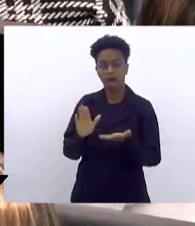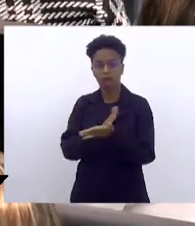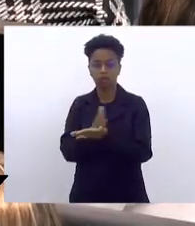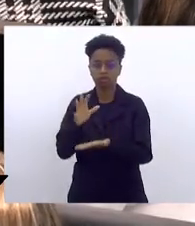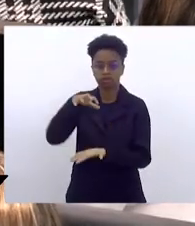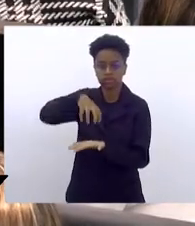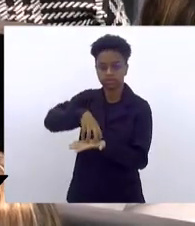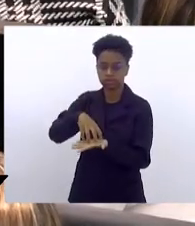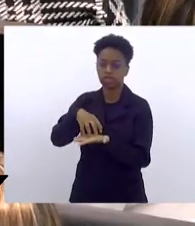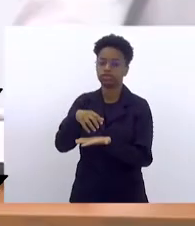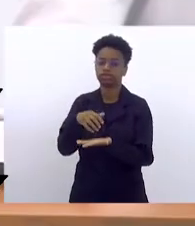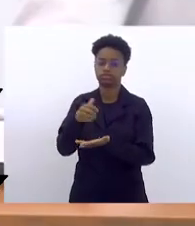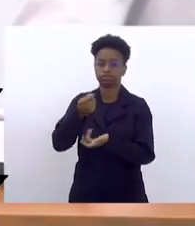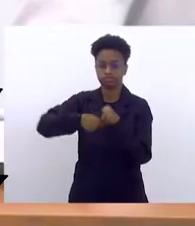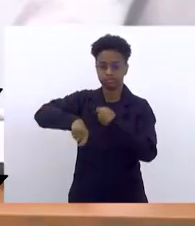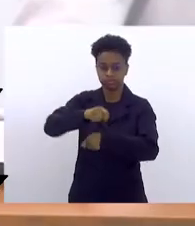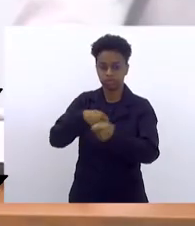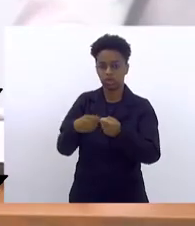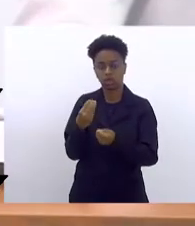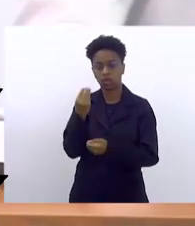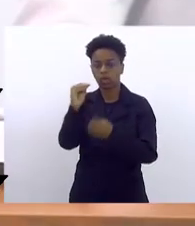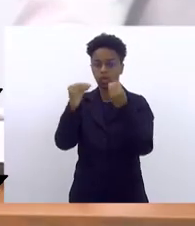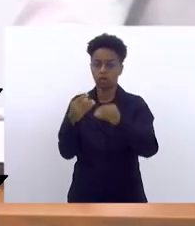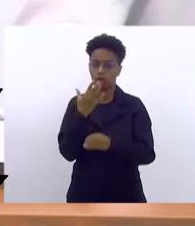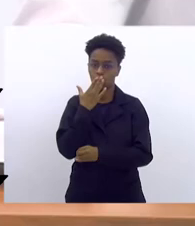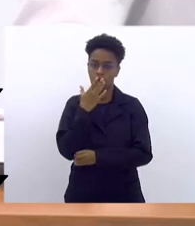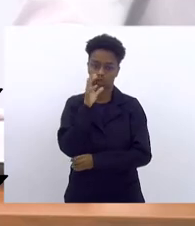administrativas deles na cor laranja.